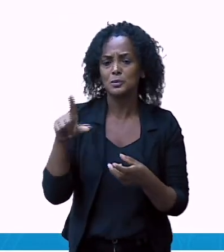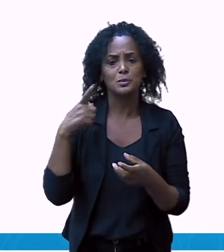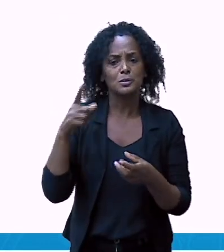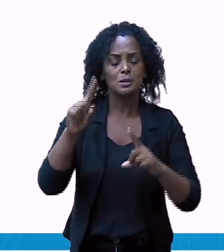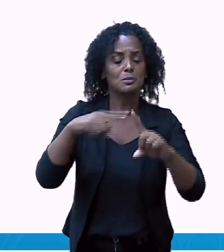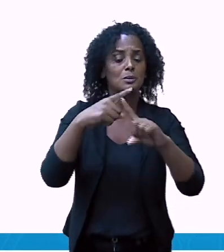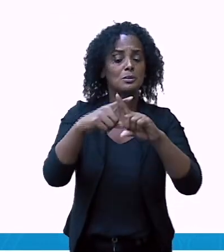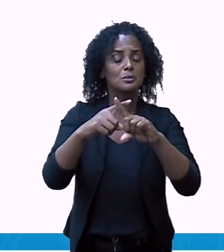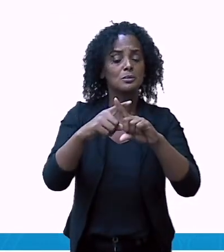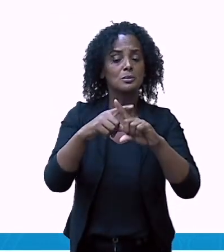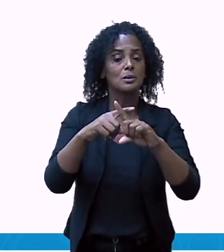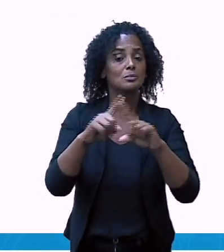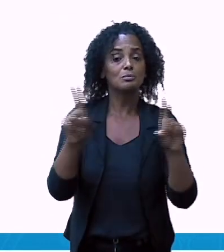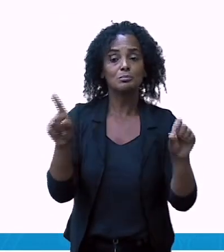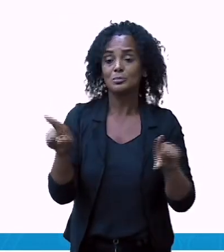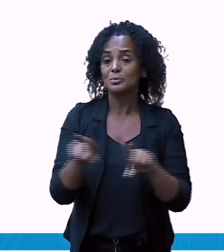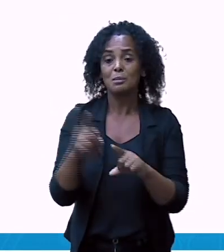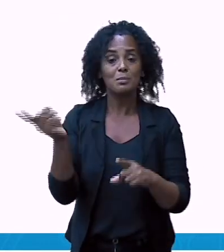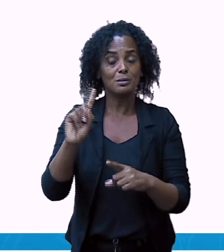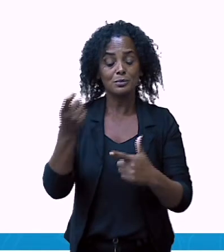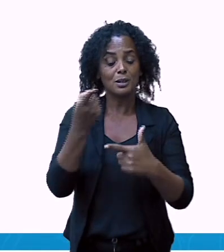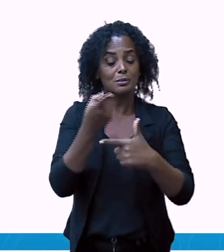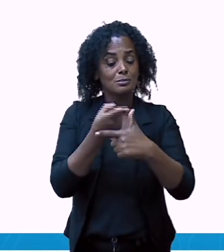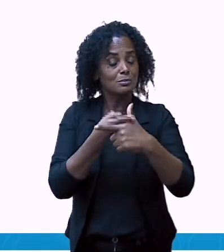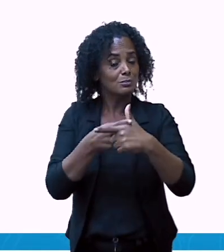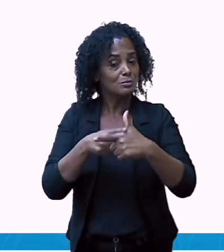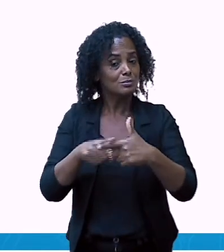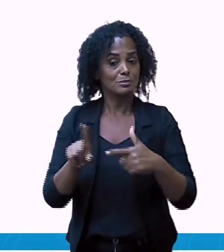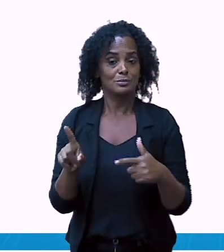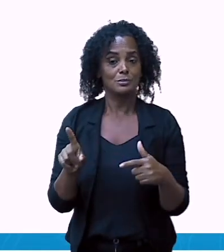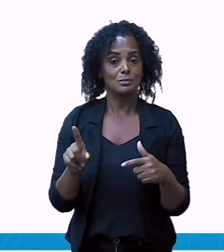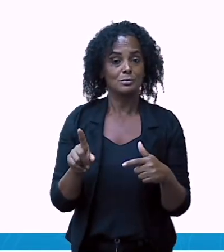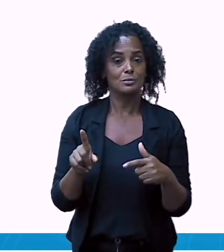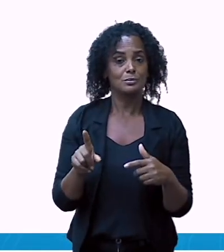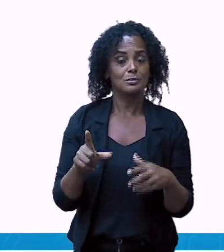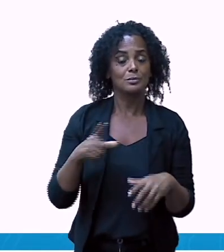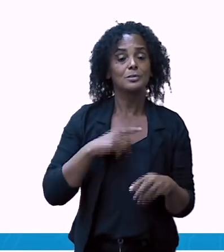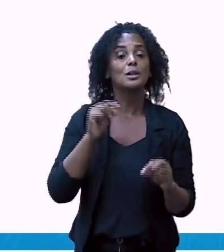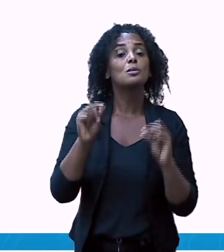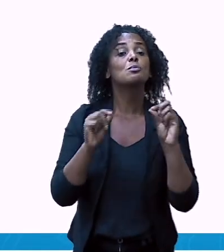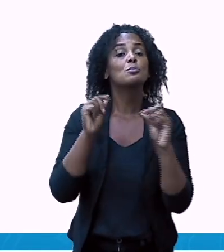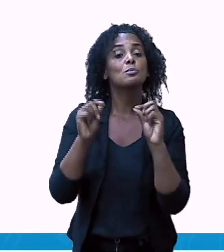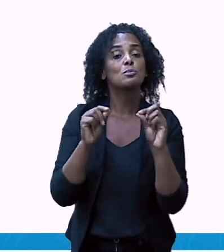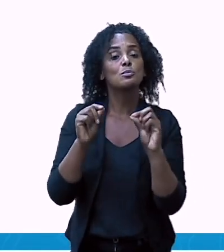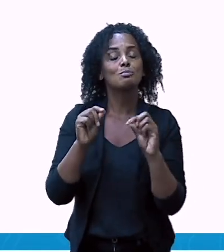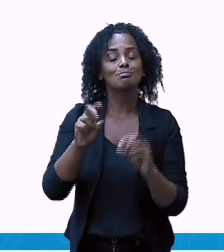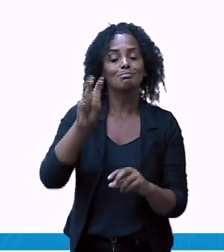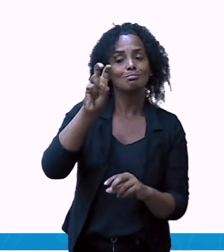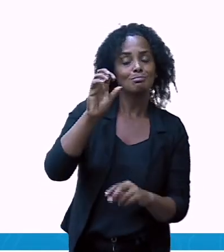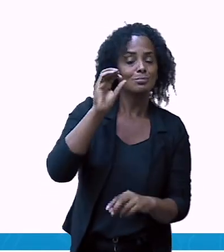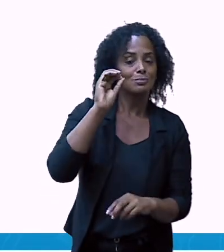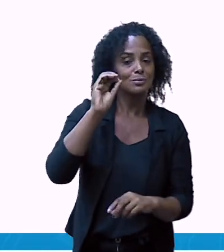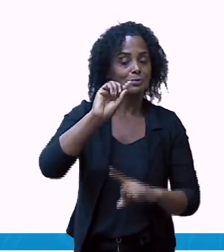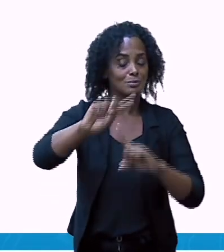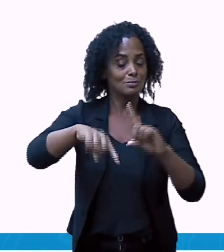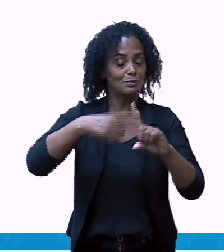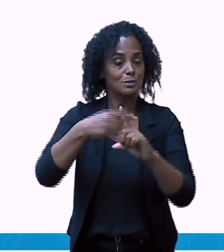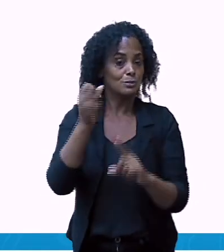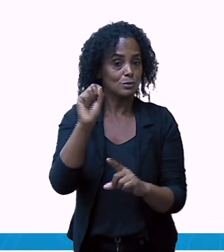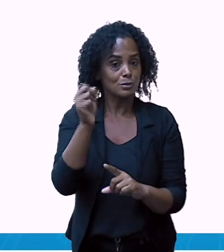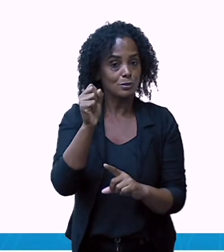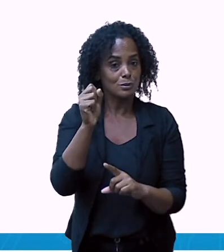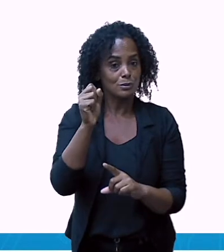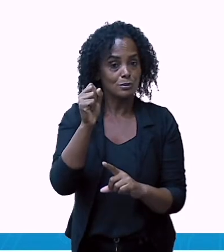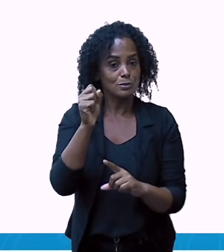multiplicação e nem divisão. Então, vamos resolver na ordem que aparece. Aparece aqui primeiro 50 mais 8, que